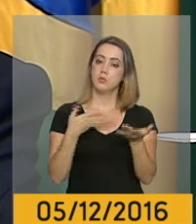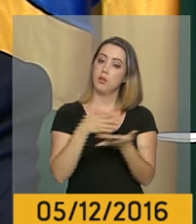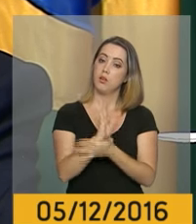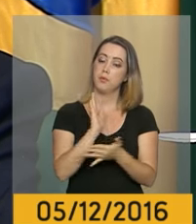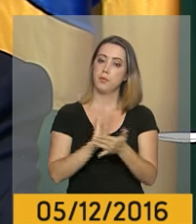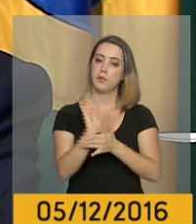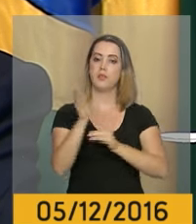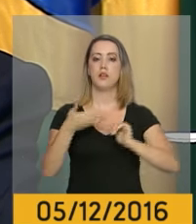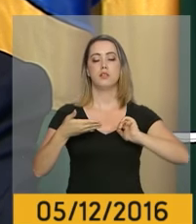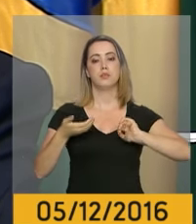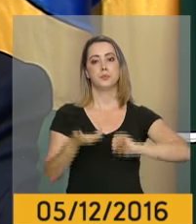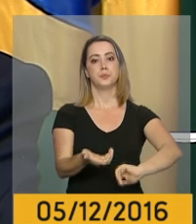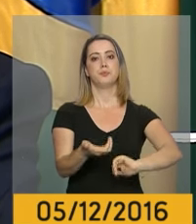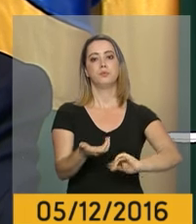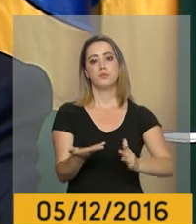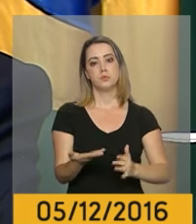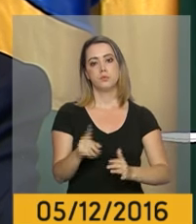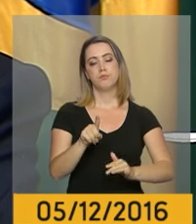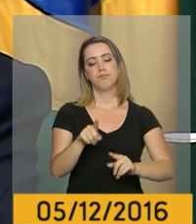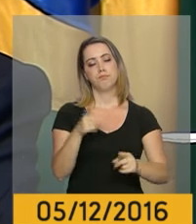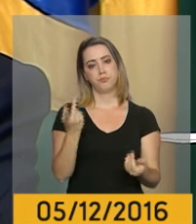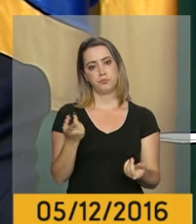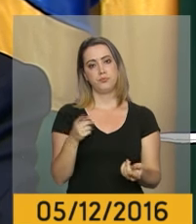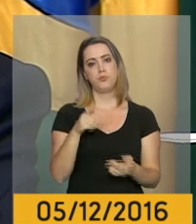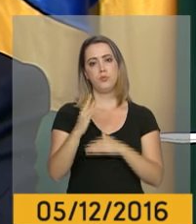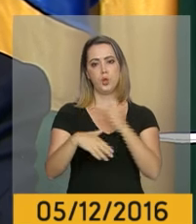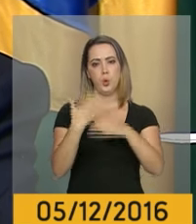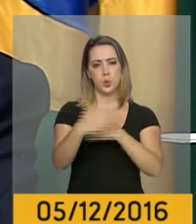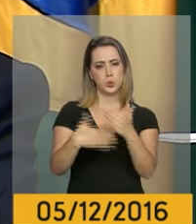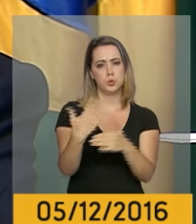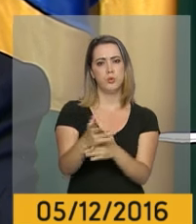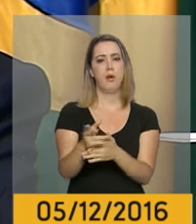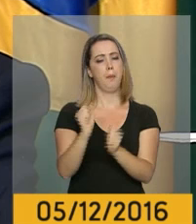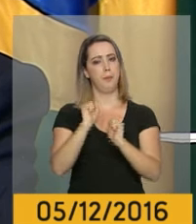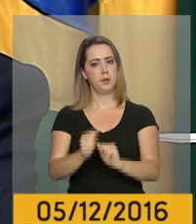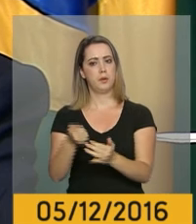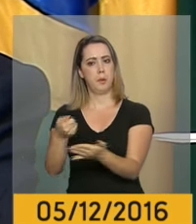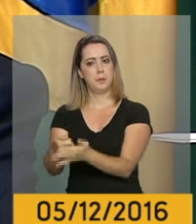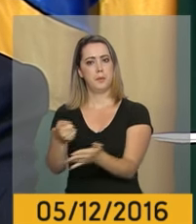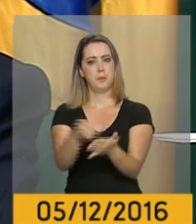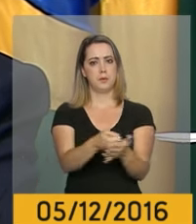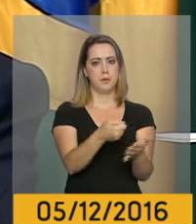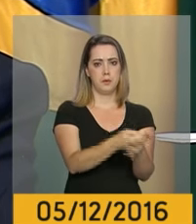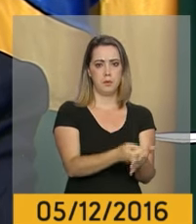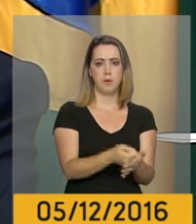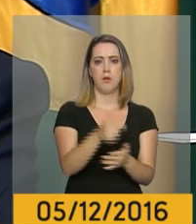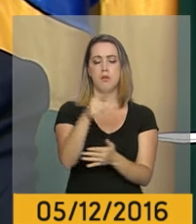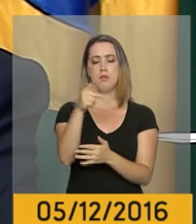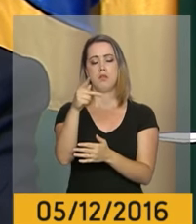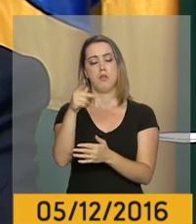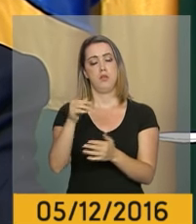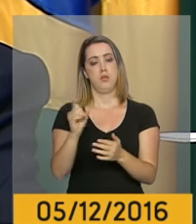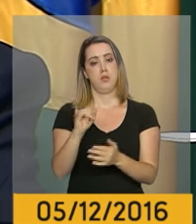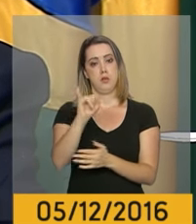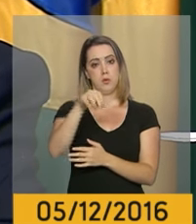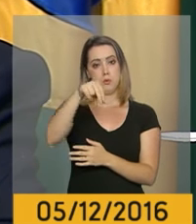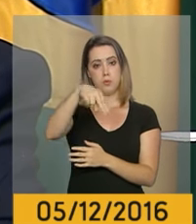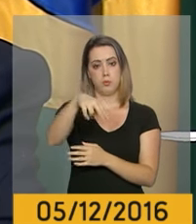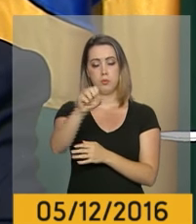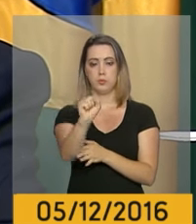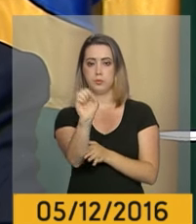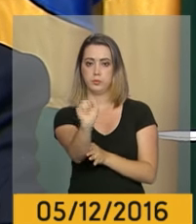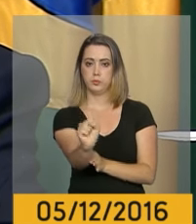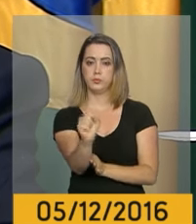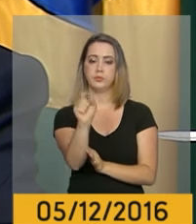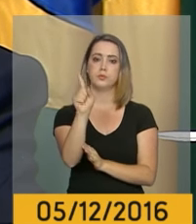Nacional. Aliás, eh, manter sustentável a presidência, a previdência brasileira